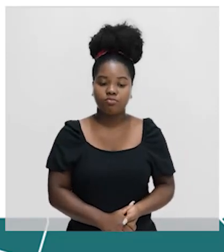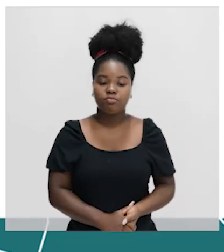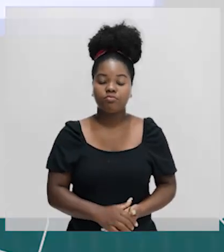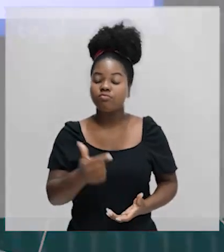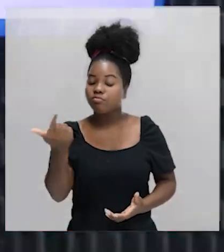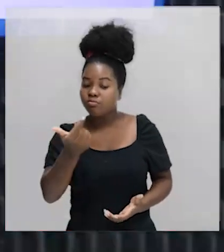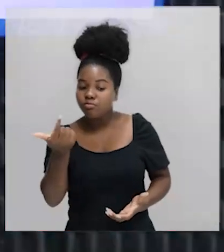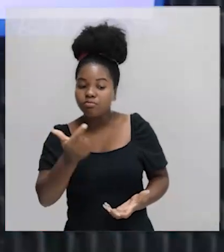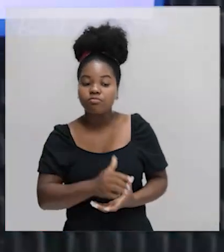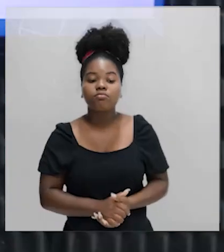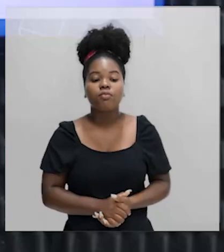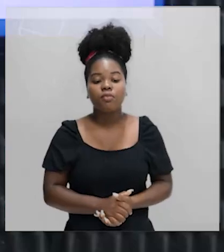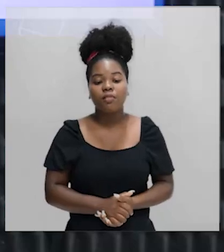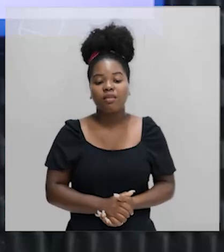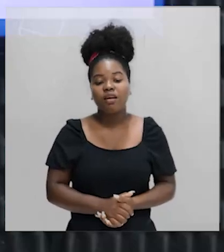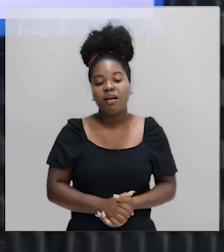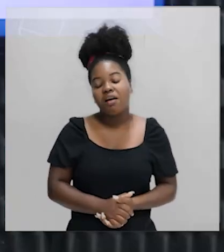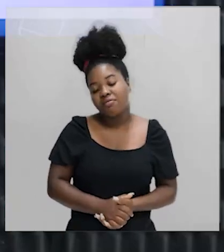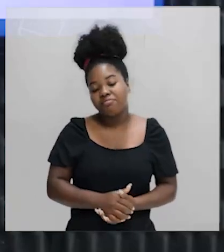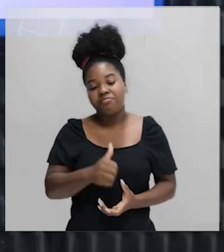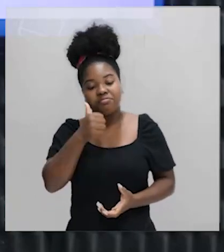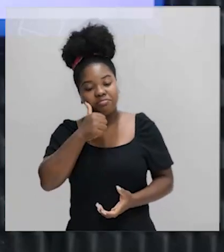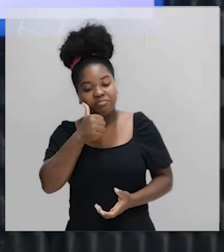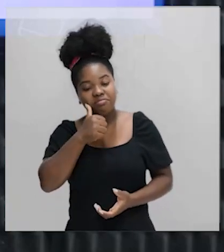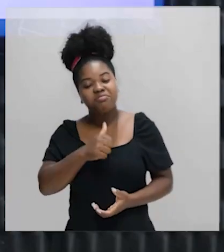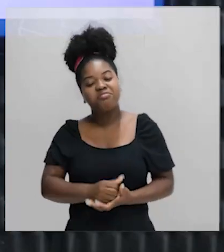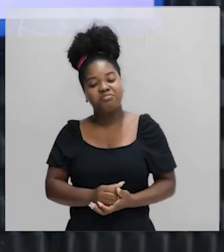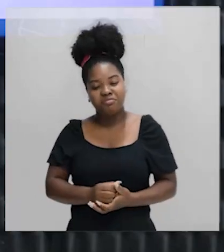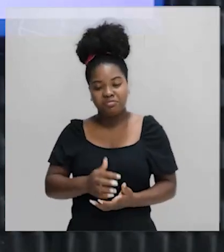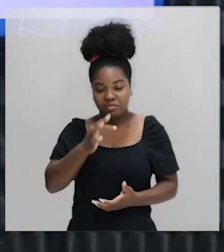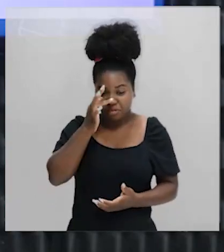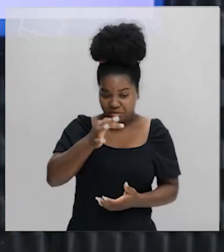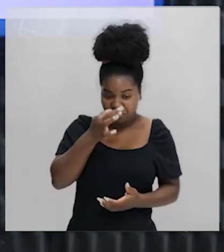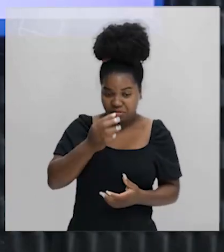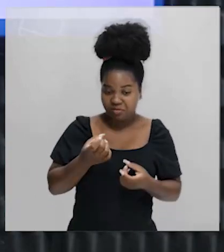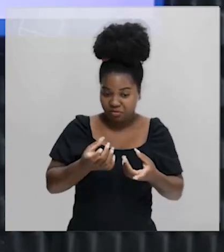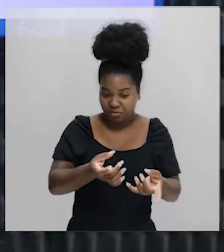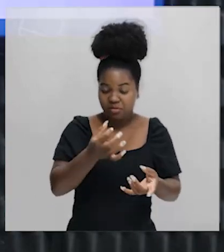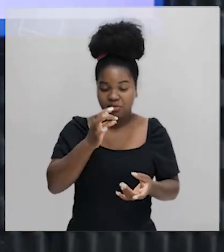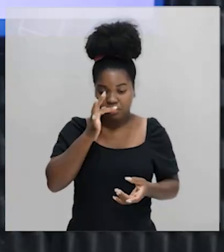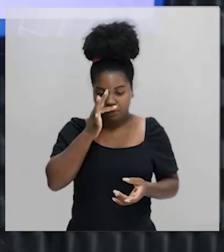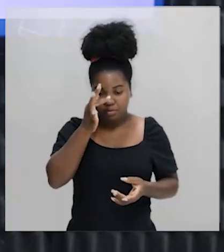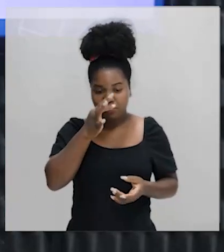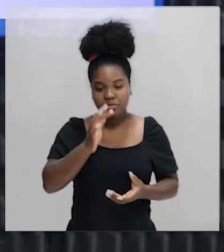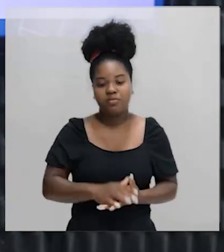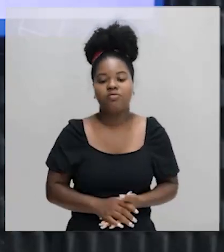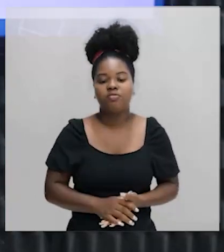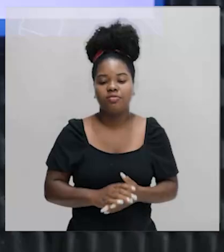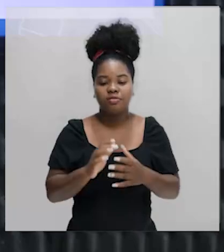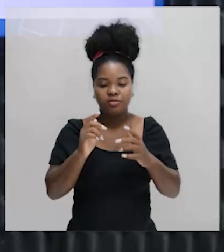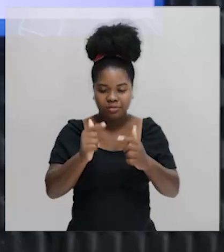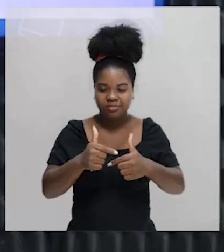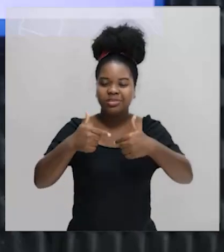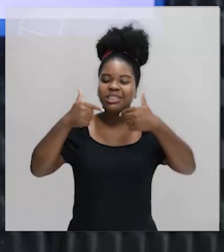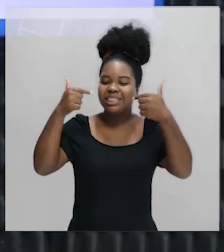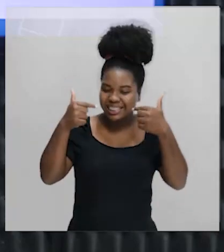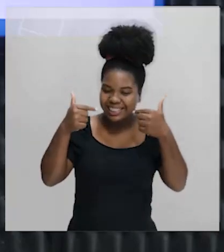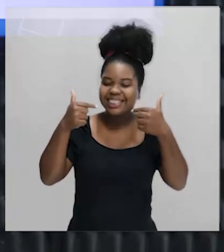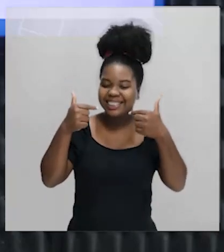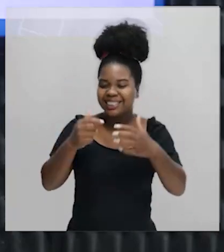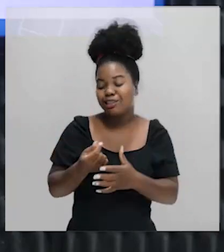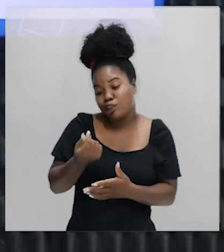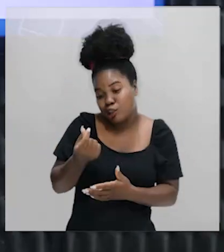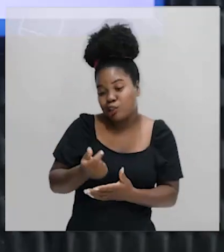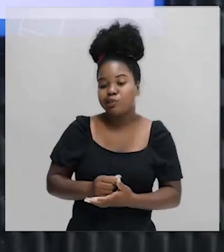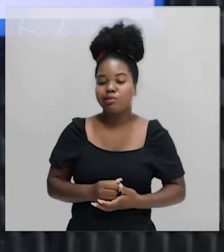A florista recebeu sorrindo a gorjeta do cliente. Então, quando a gente fala em gerúndio, vocês vão logo lembrar dessas